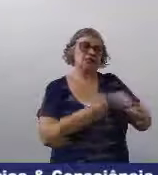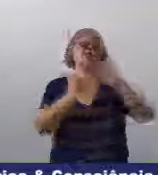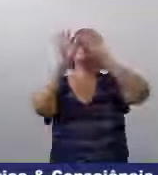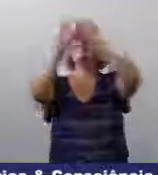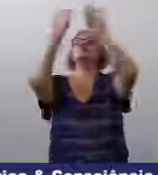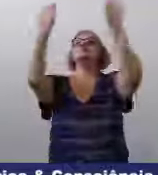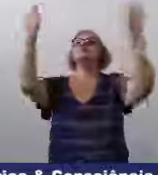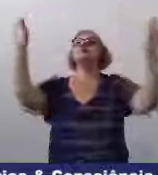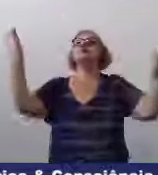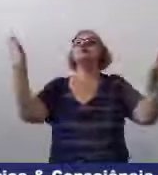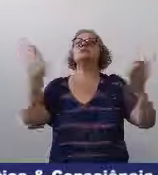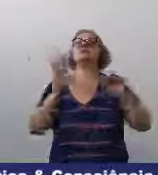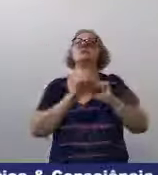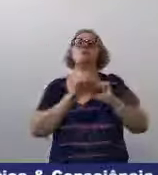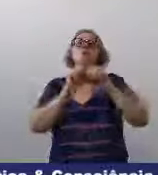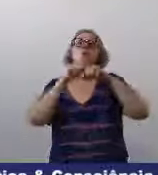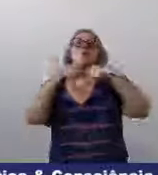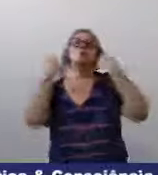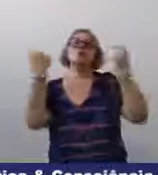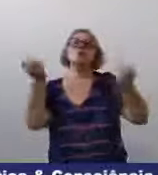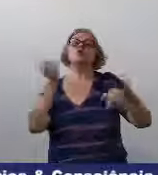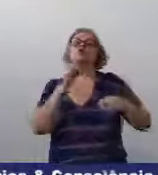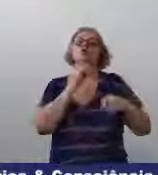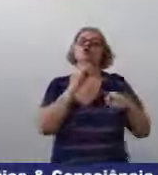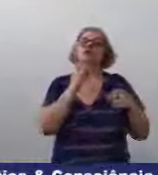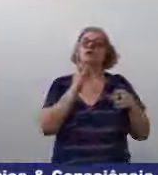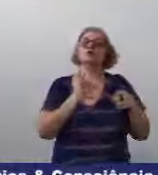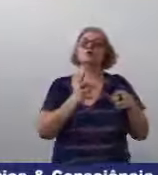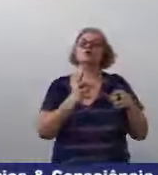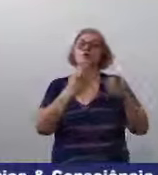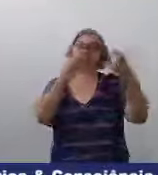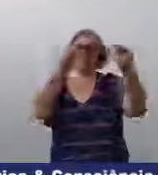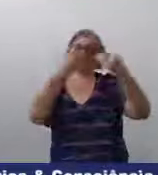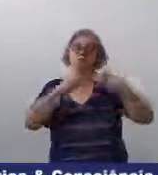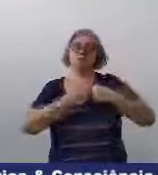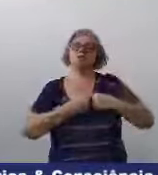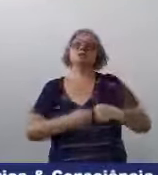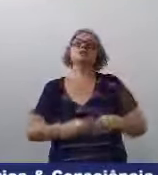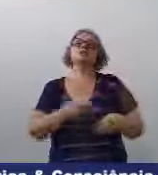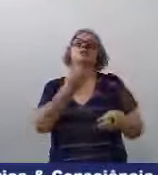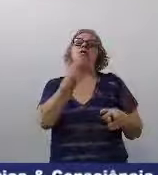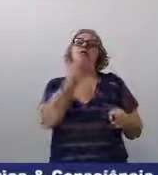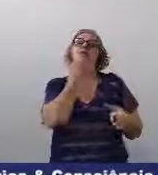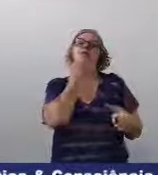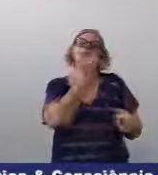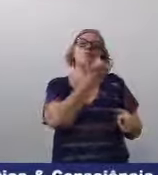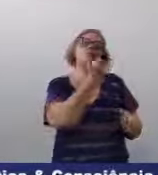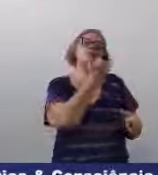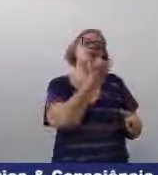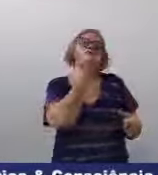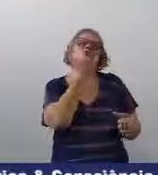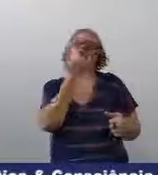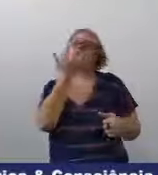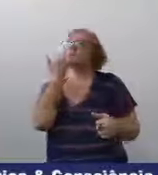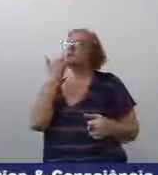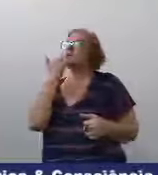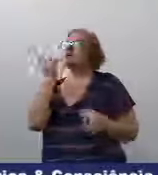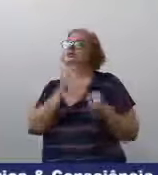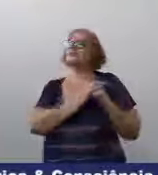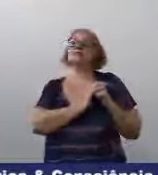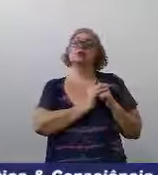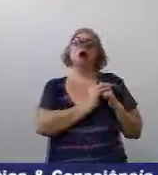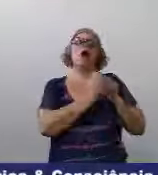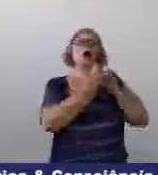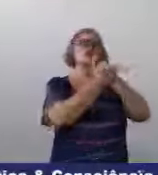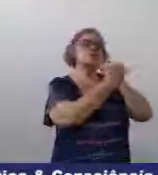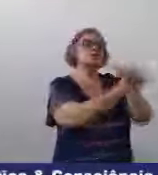vontade, aqui na terra como nos céus. O pão nosso de cada dia nos dai hoje, perdoai